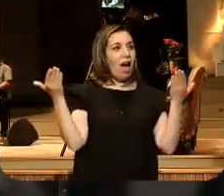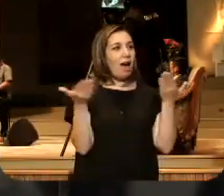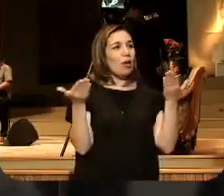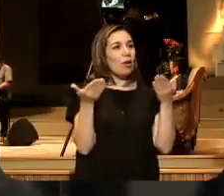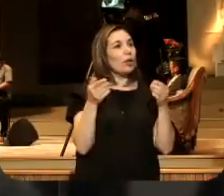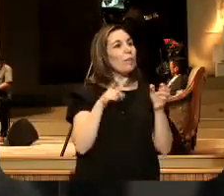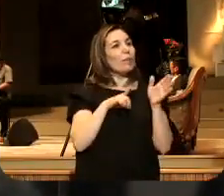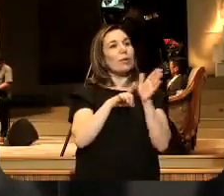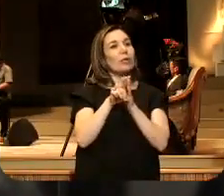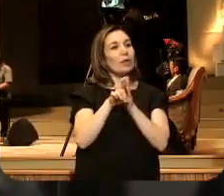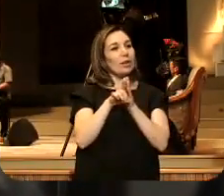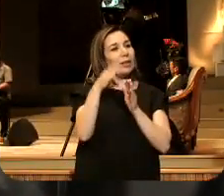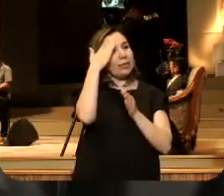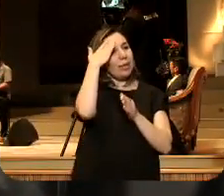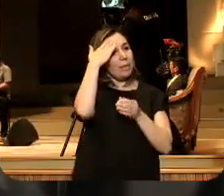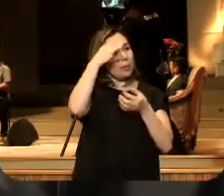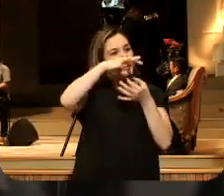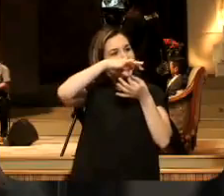Para aquele mestre da lei,